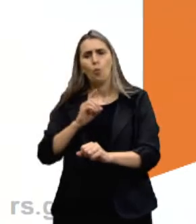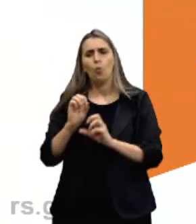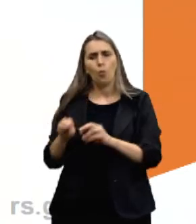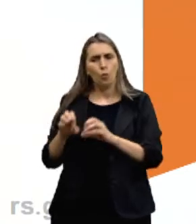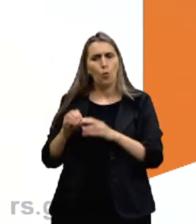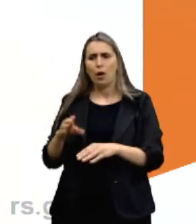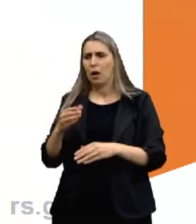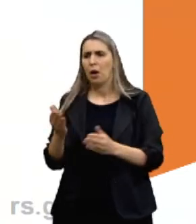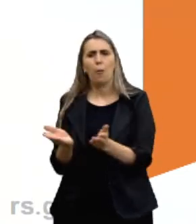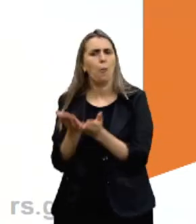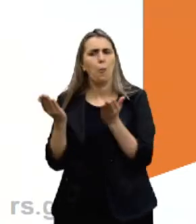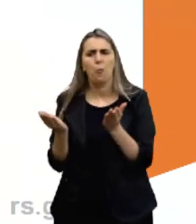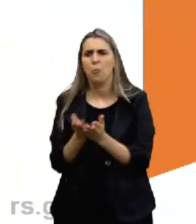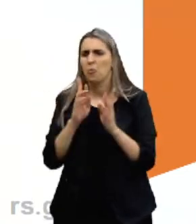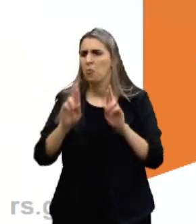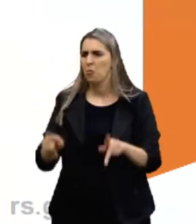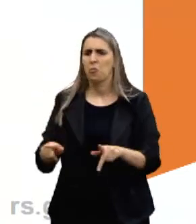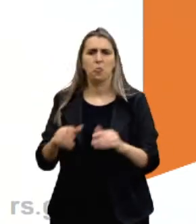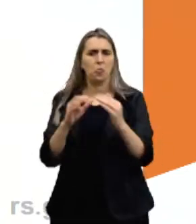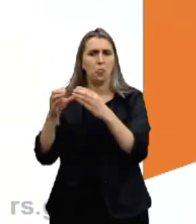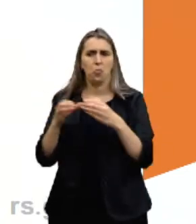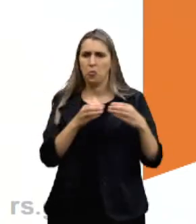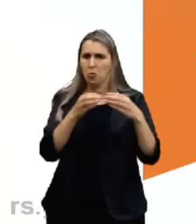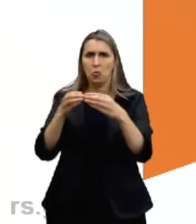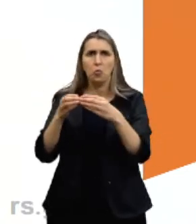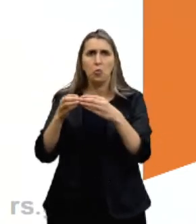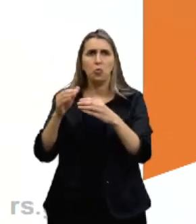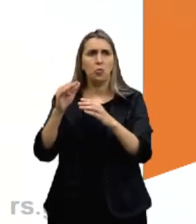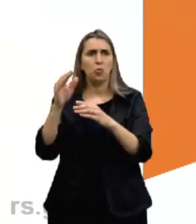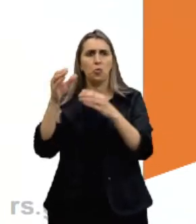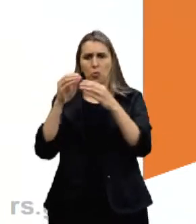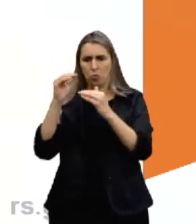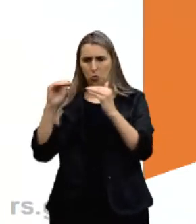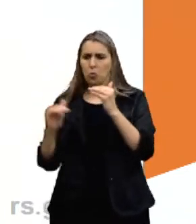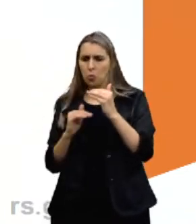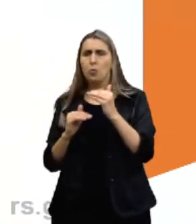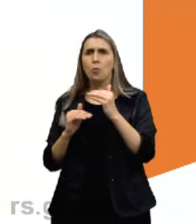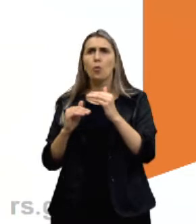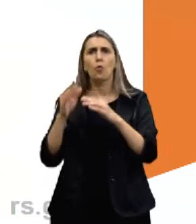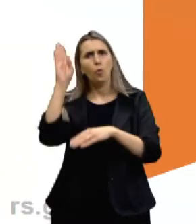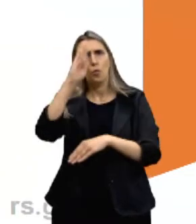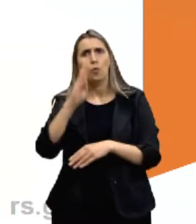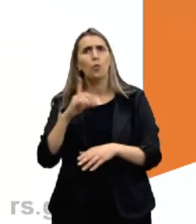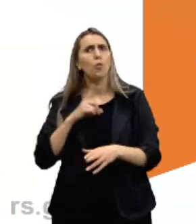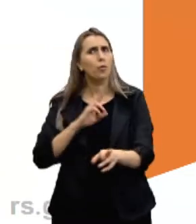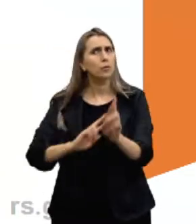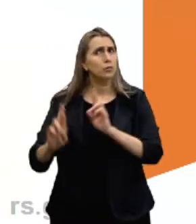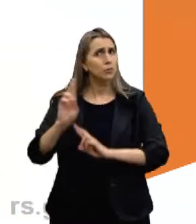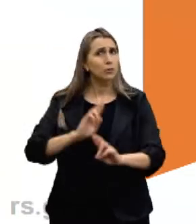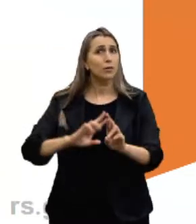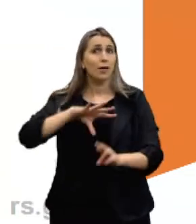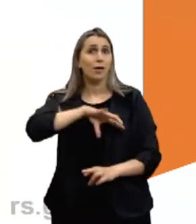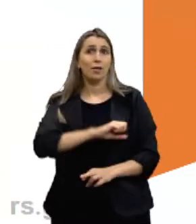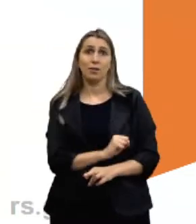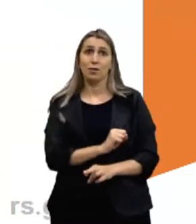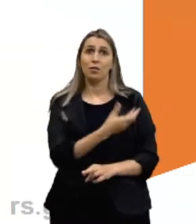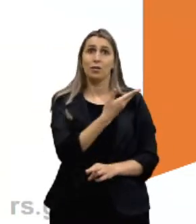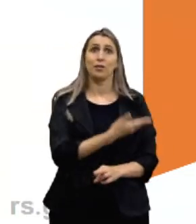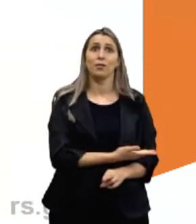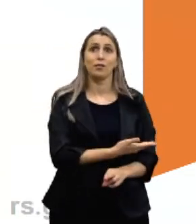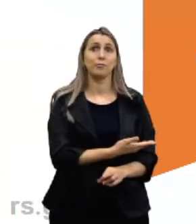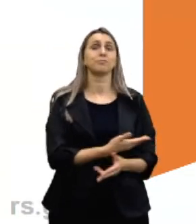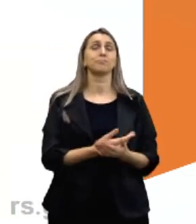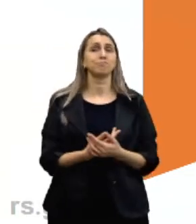a miséria a diferença de classes no Brasil e também tem uma relação de amor aqui